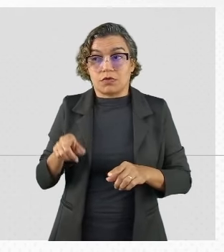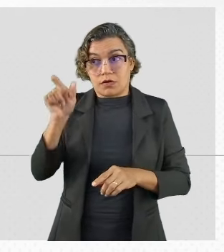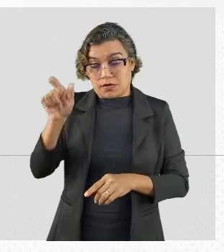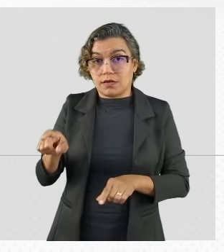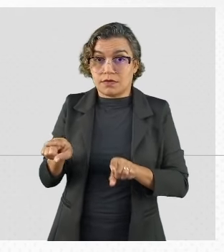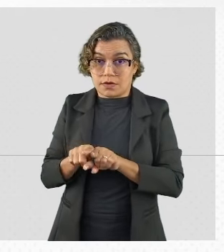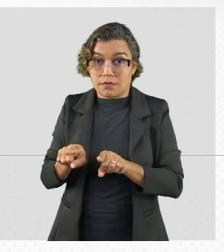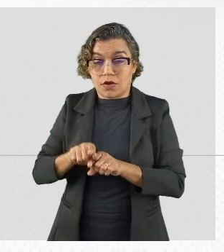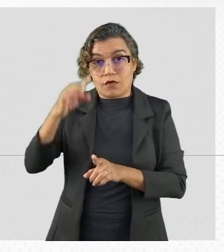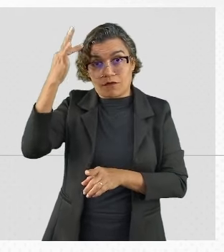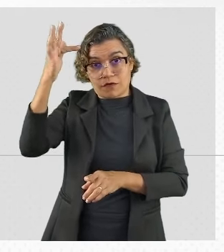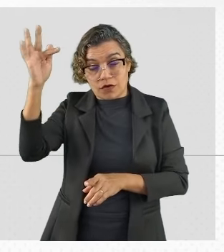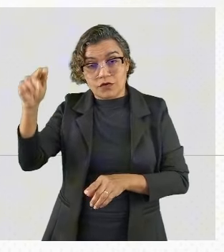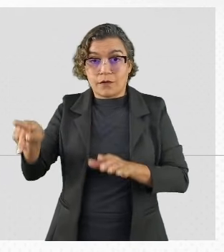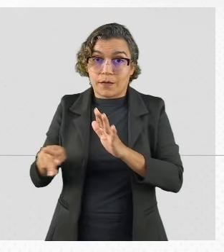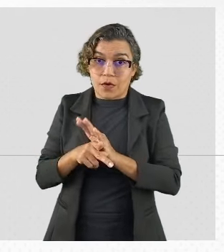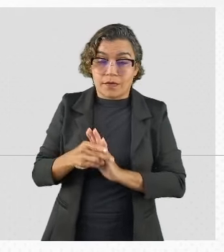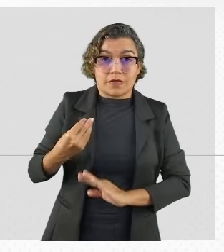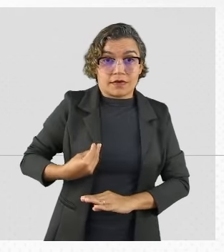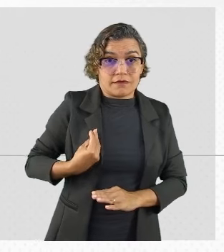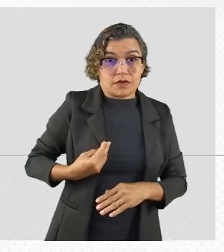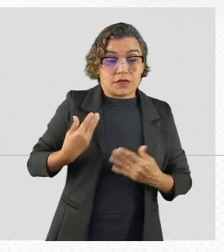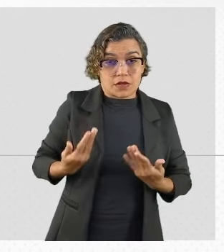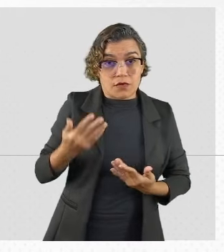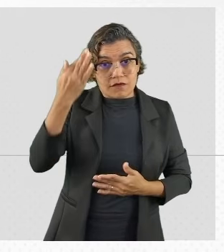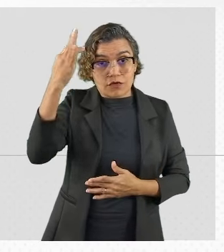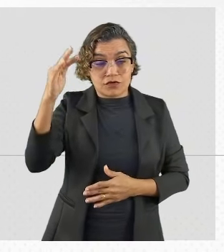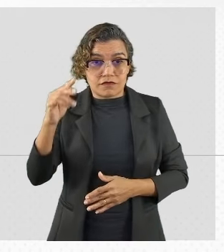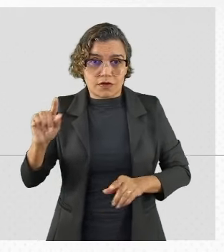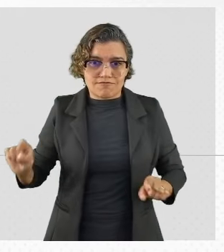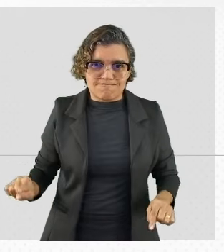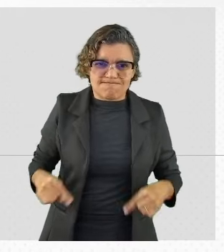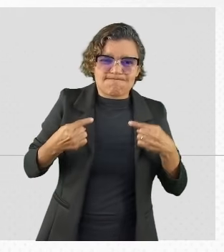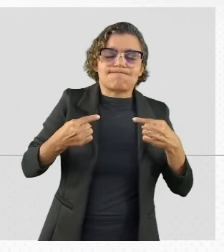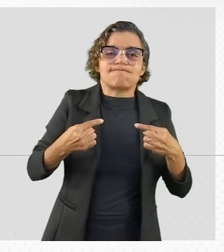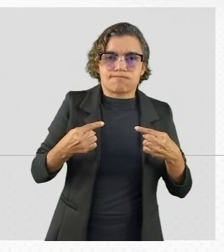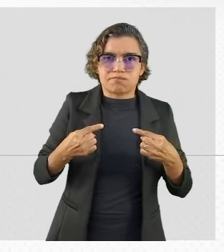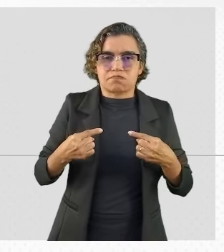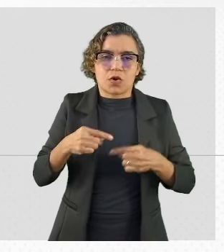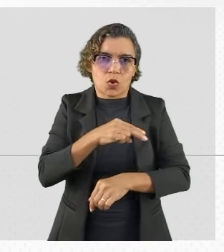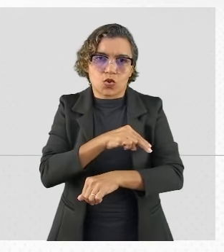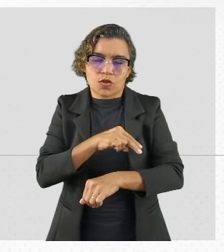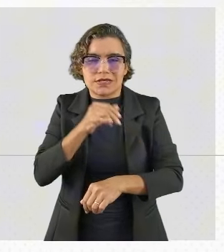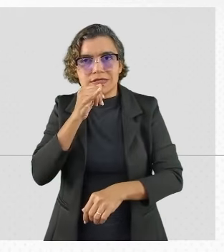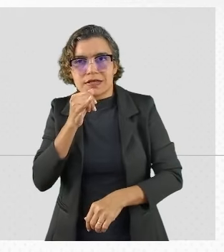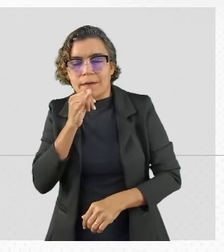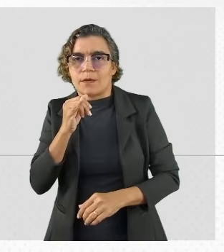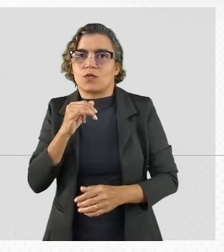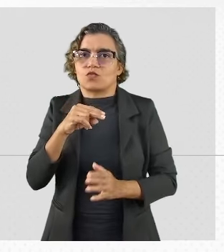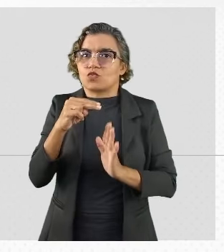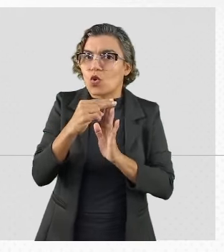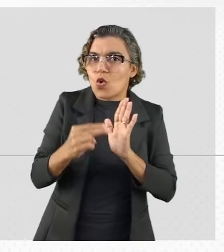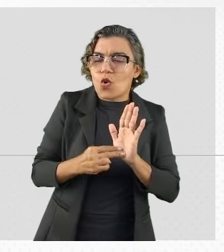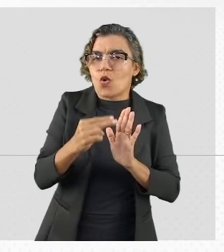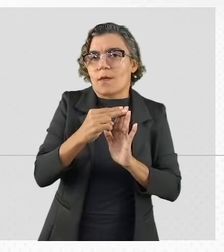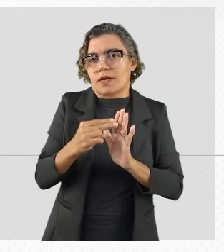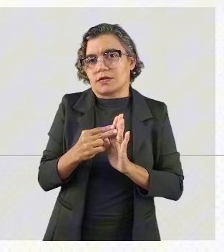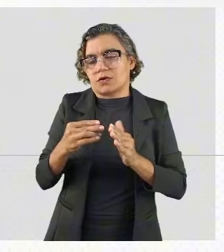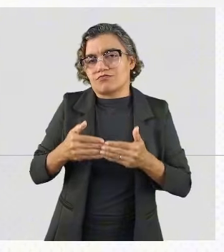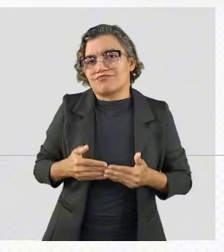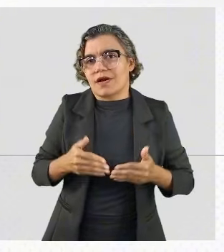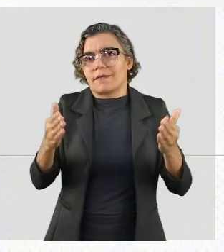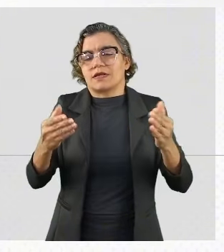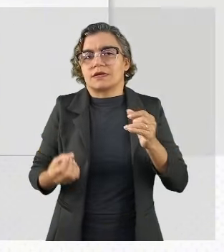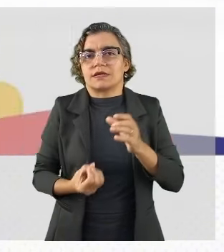ele é uma maneira de desafiar essas normas e abrir espaço para a criação de novos valores.